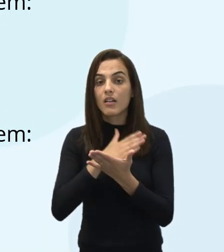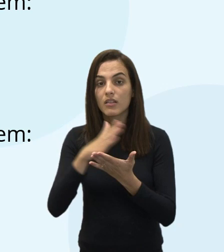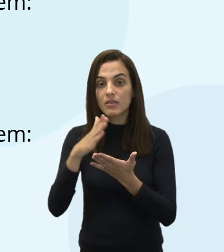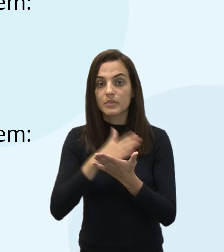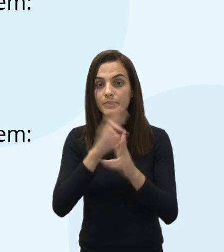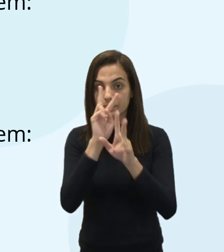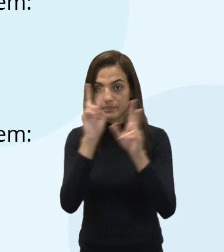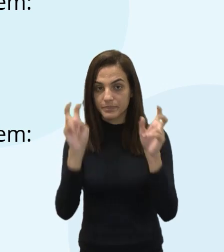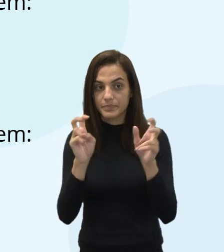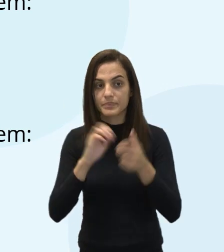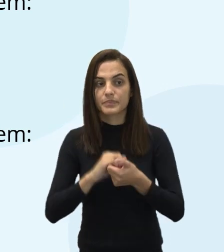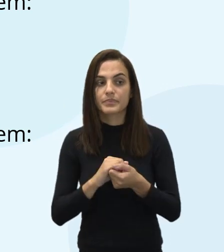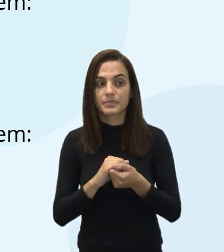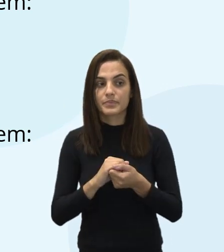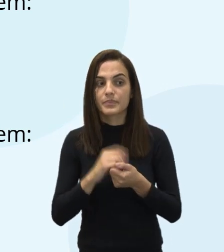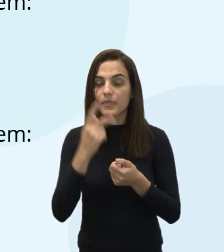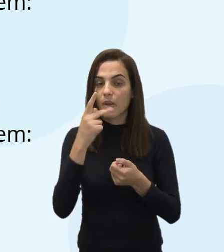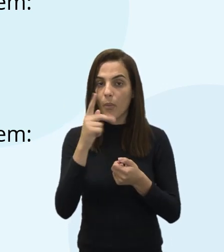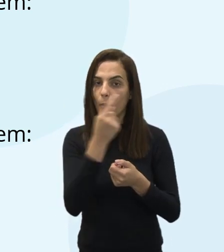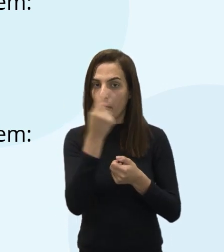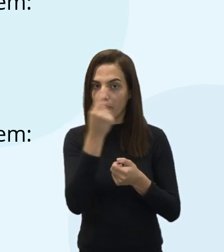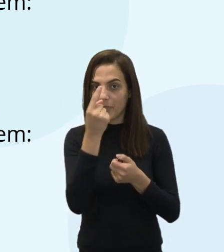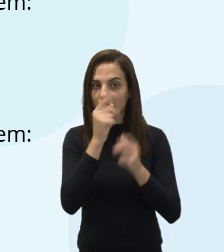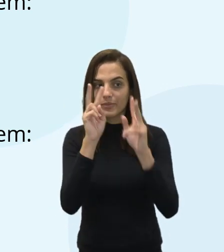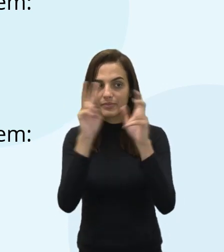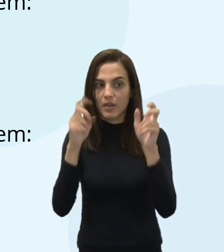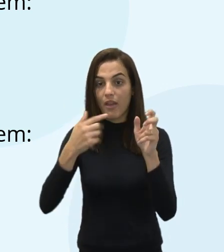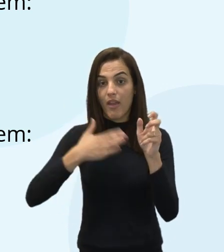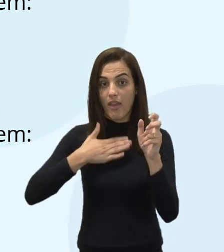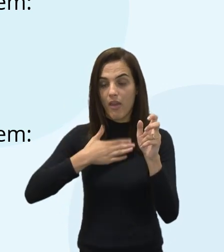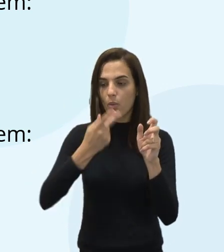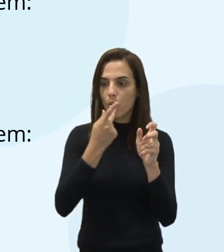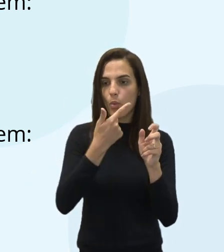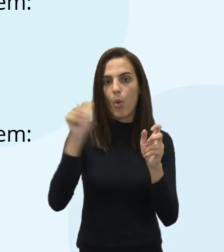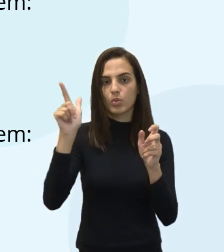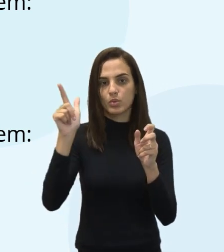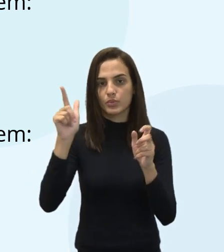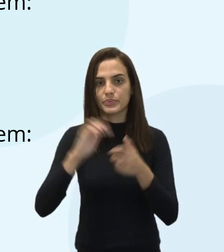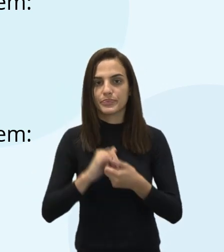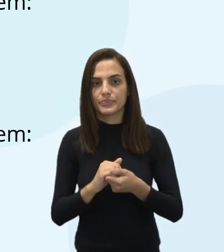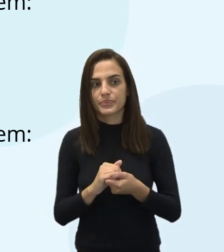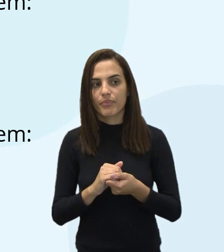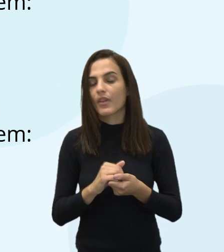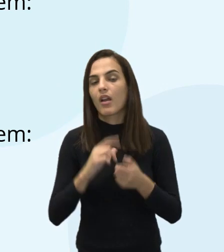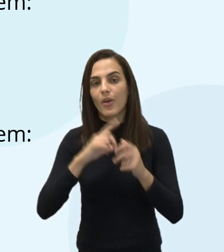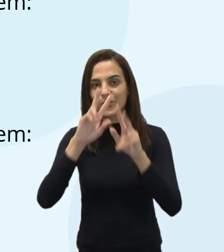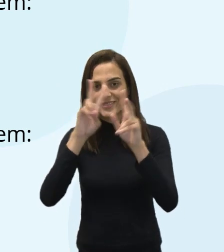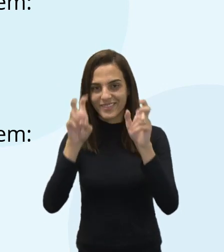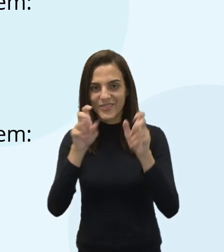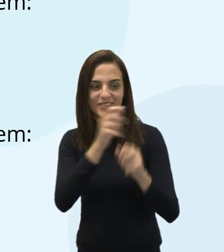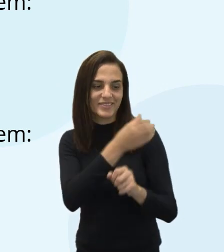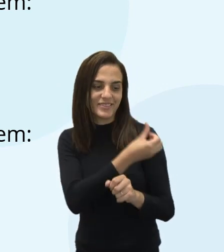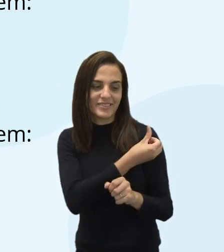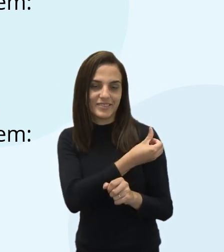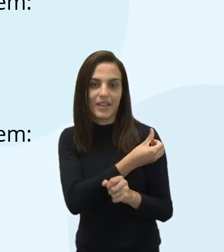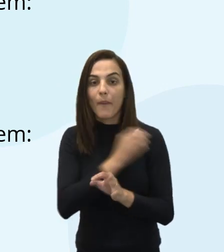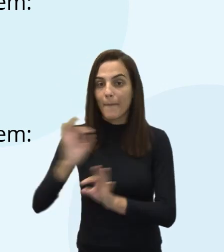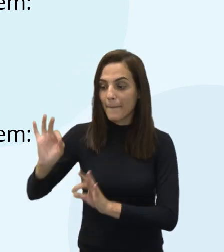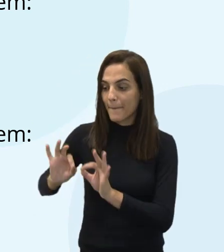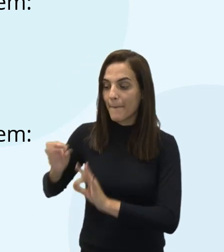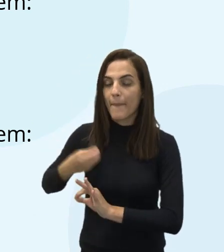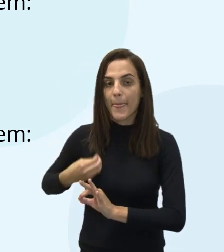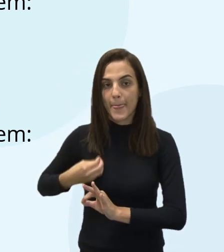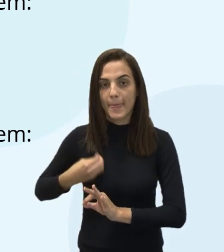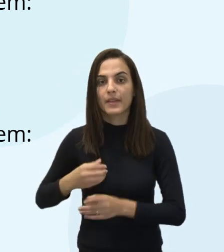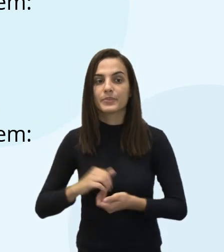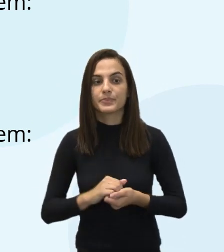alguns temas. Esse primeiro tema, ó, eu e o outro, ele é o tema do sexto ano. Sexto ano entrou, projeto de vida, primeiro ano